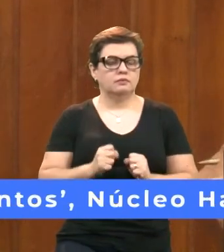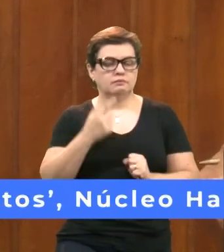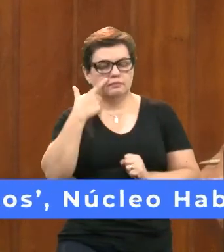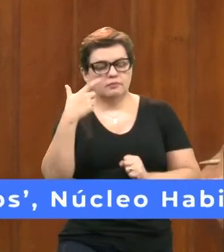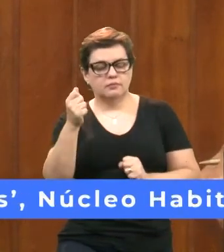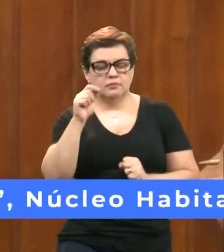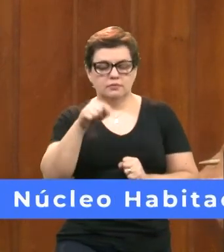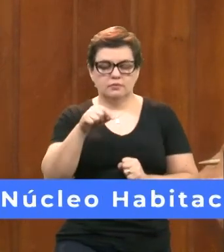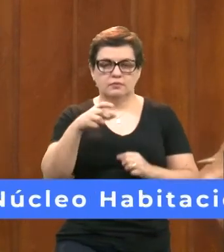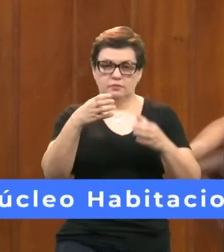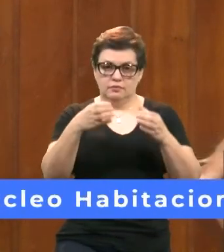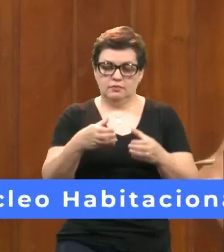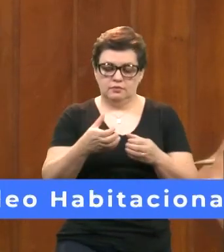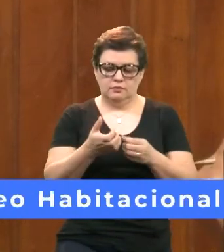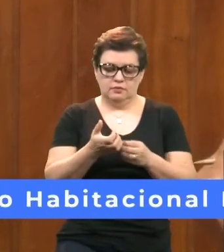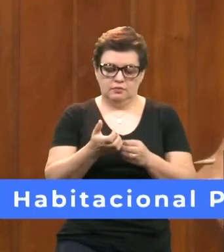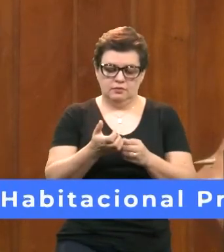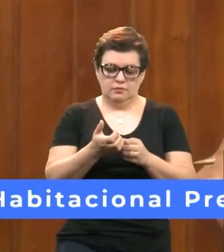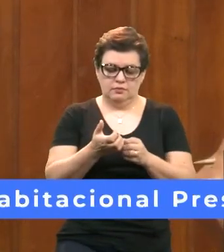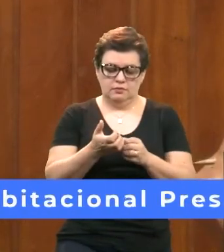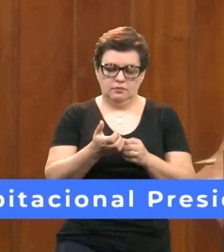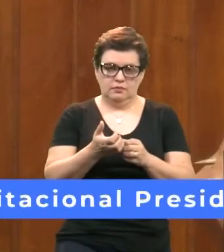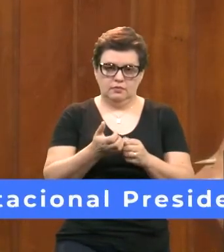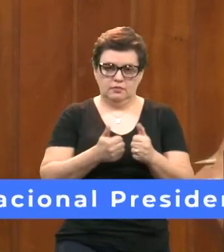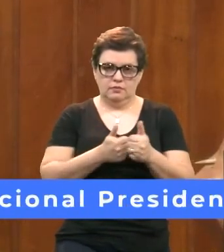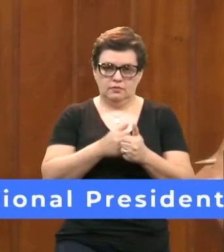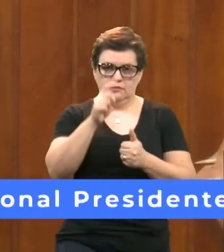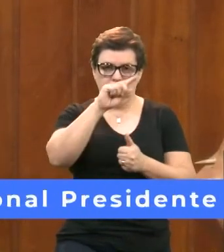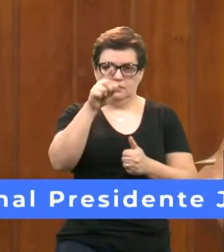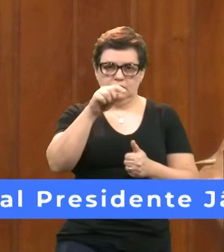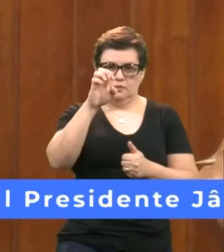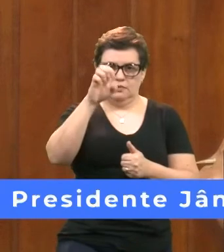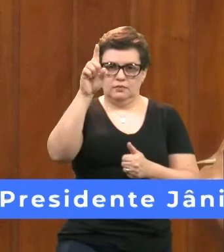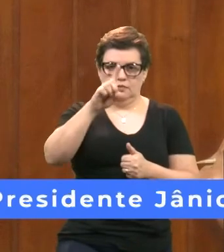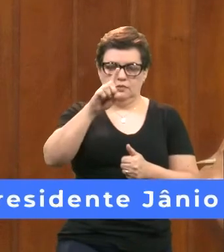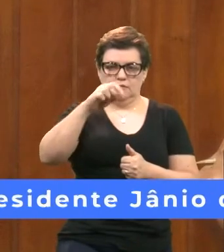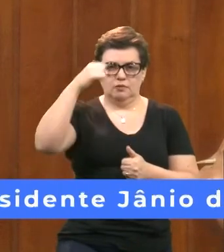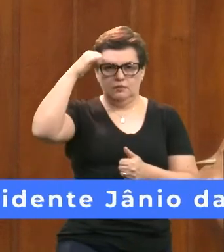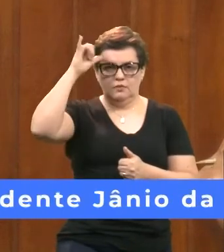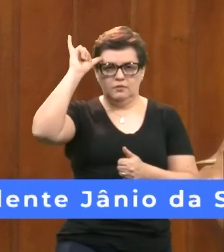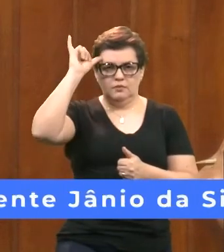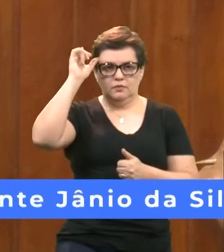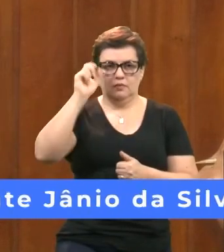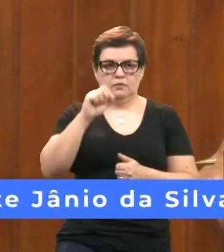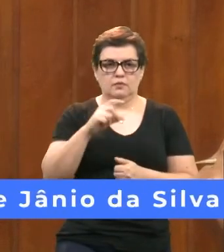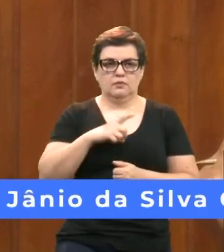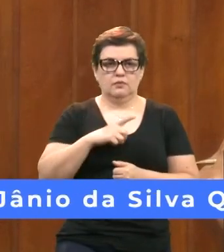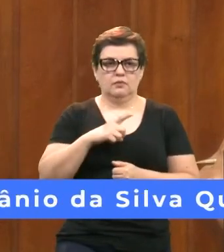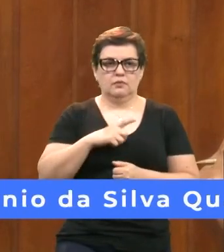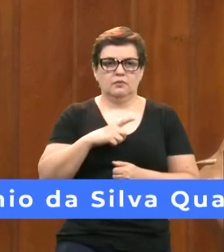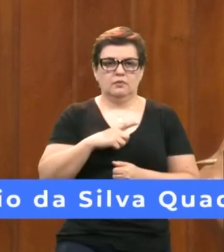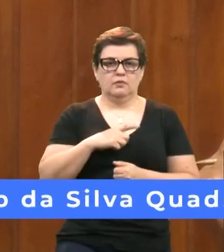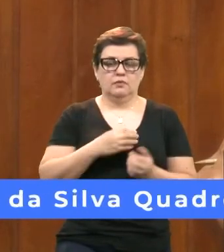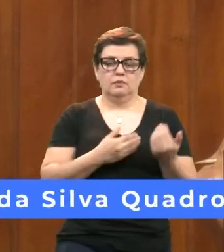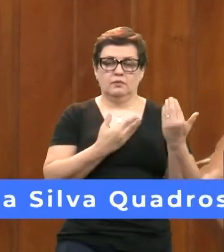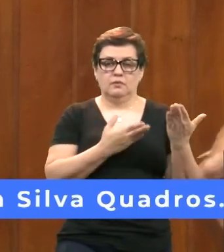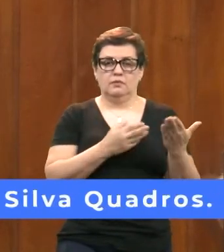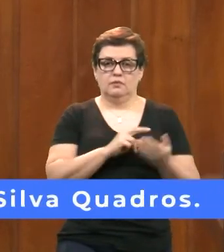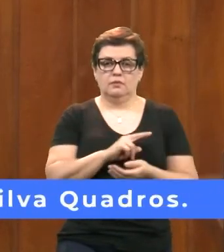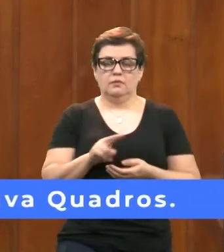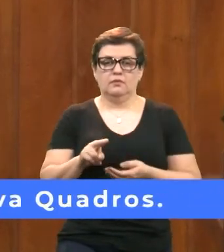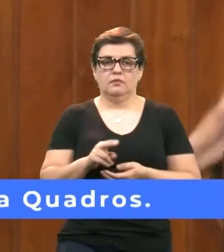Praça Rosalvo Manuel dos Santos, que é ali a praça que inclusive leva ali em homenagem ao